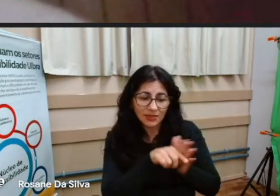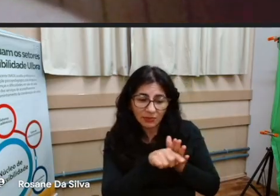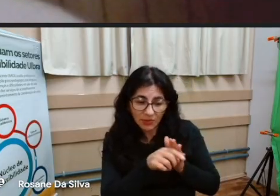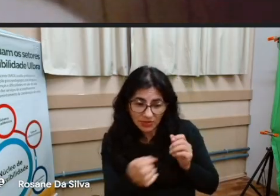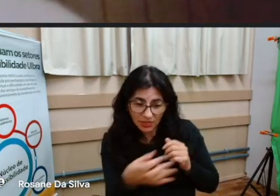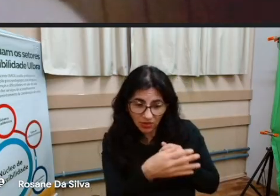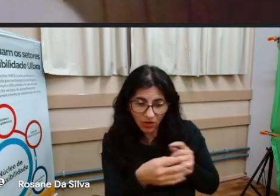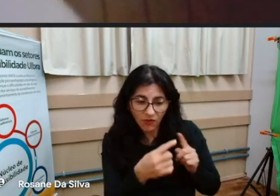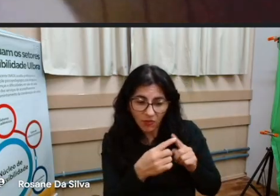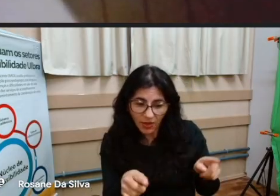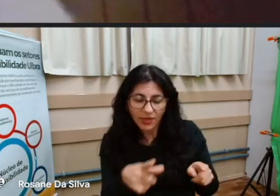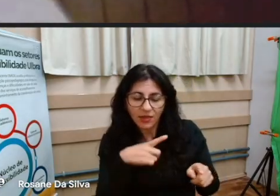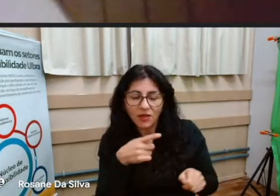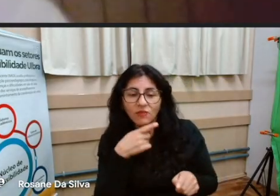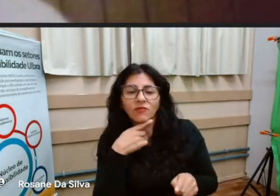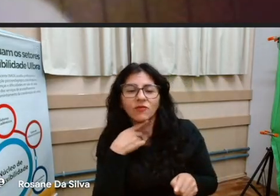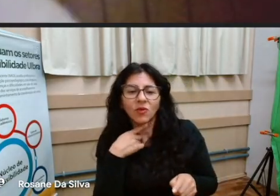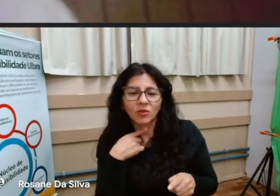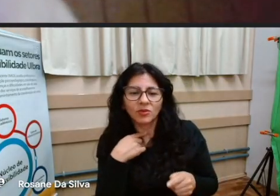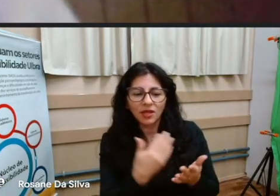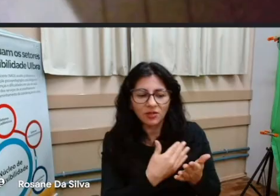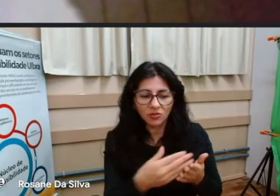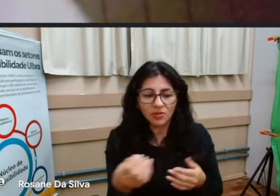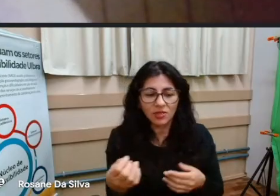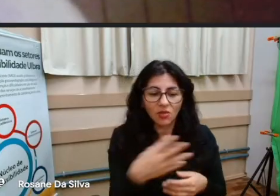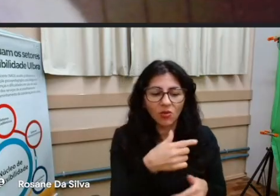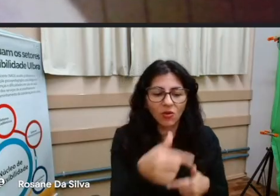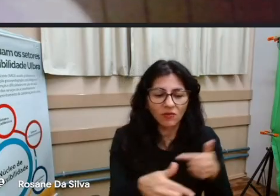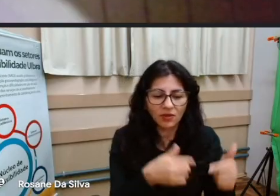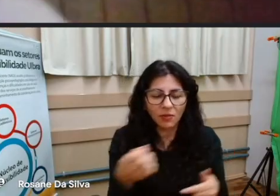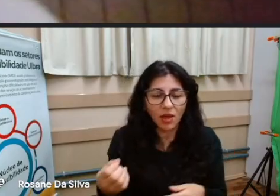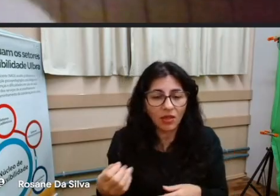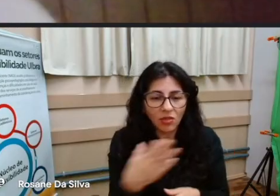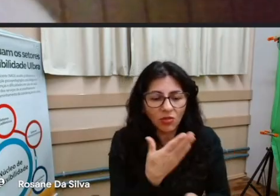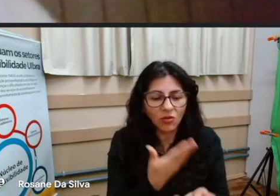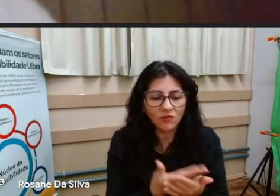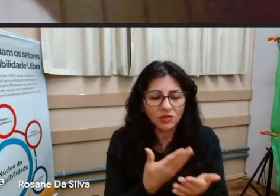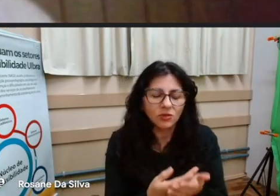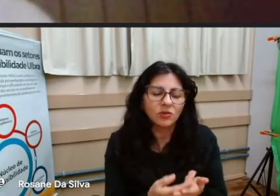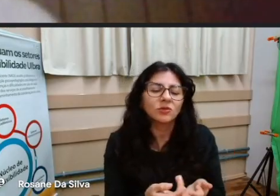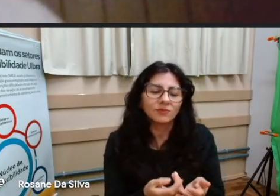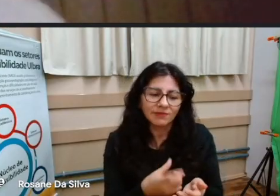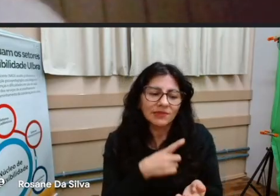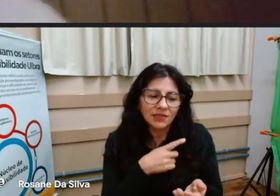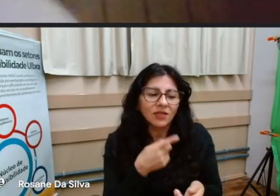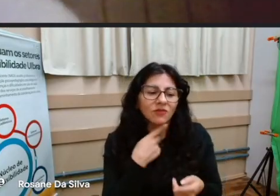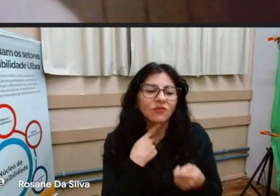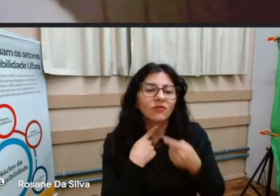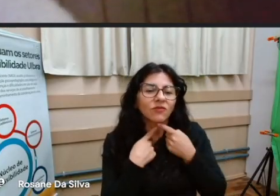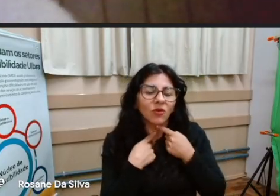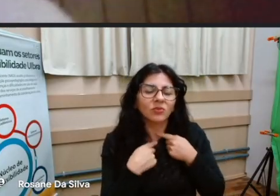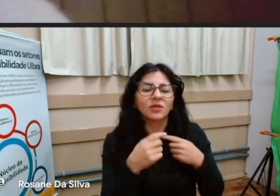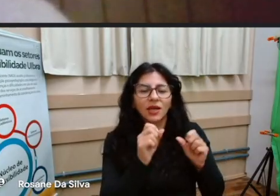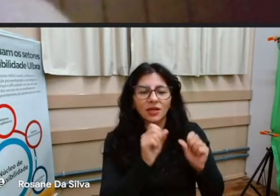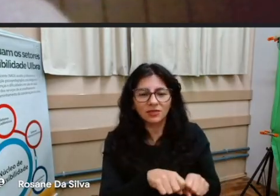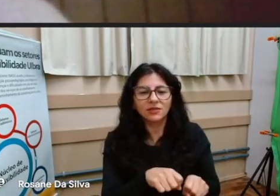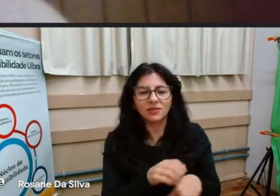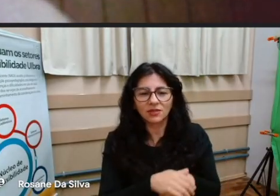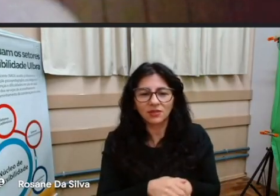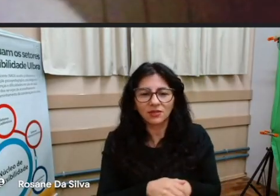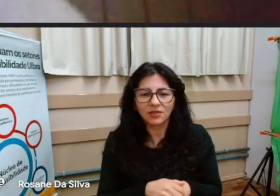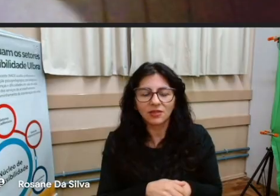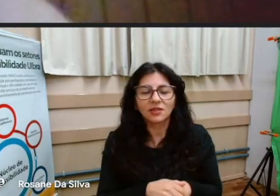nova mas que dá vontade de começar a novos trabalhos novos estudos certamente dá que sirva